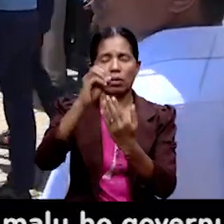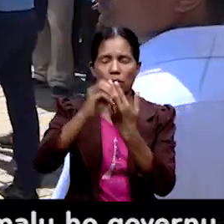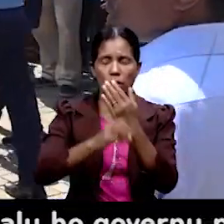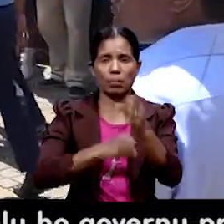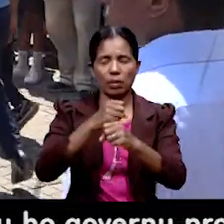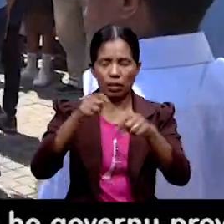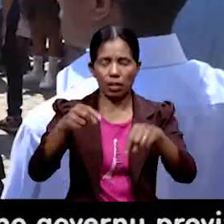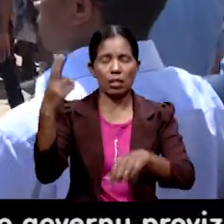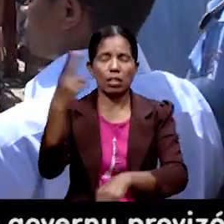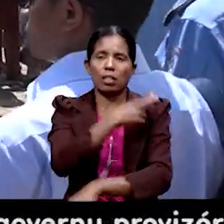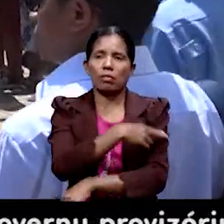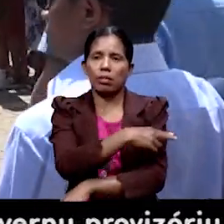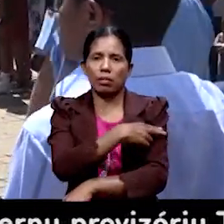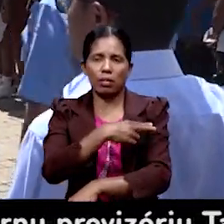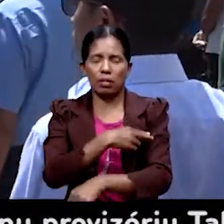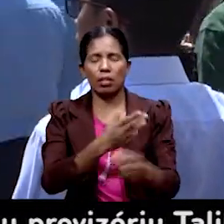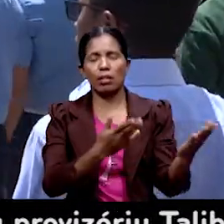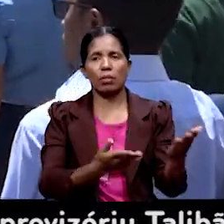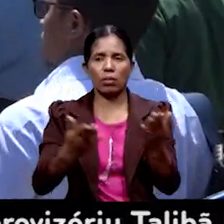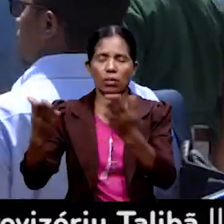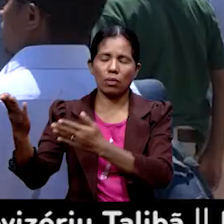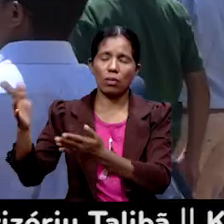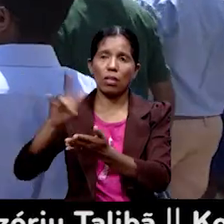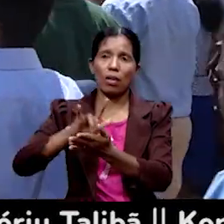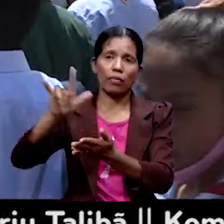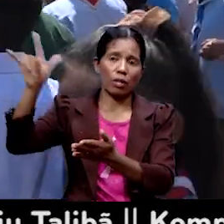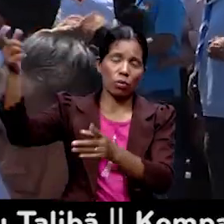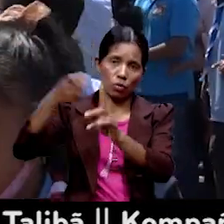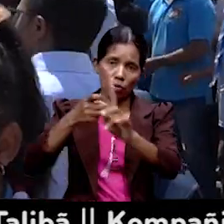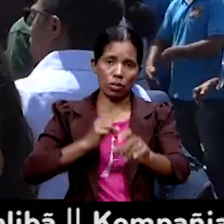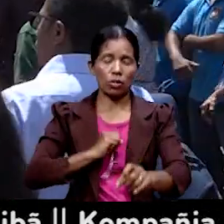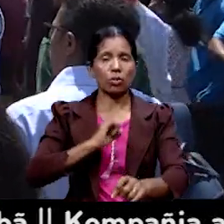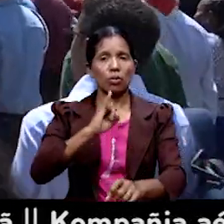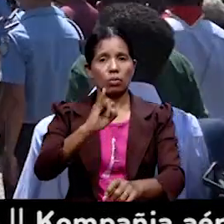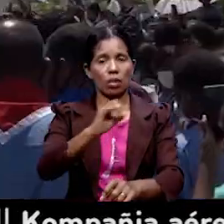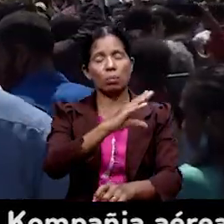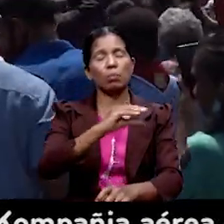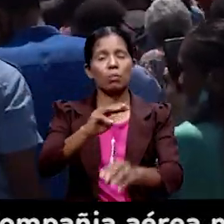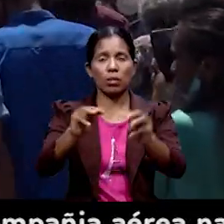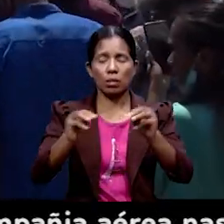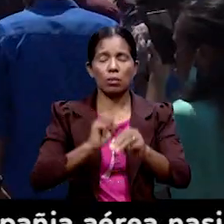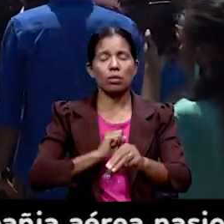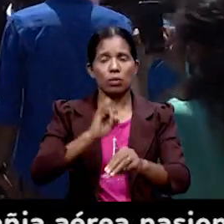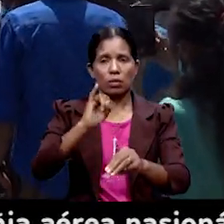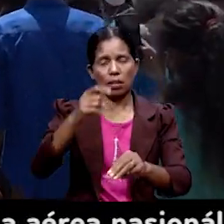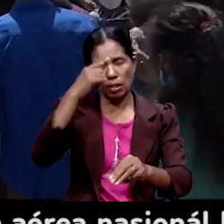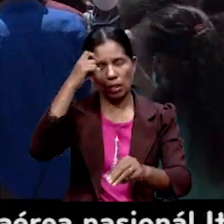Guido Valadares. A foi evacua o avião Rusi Suai, município Covalima, tamba